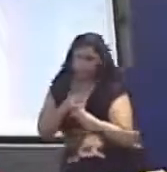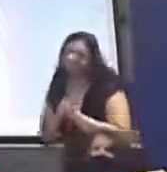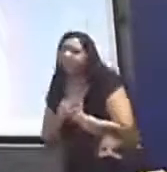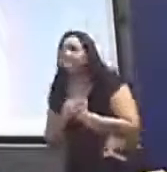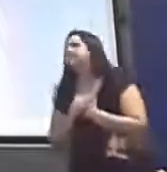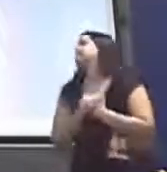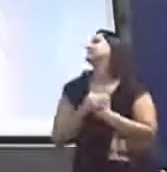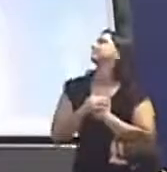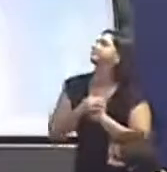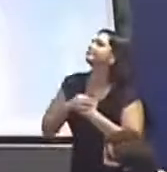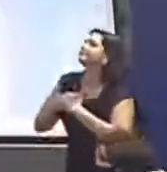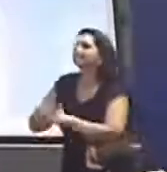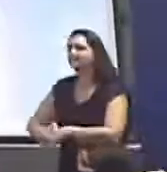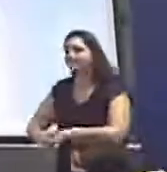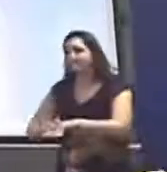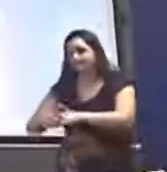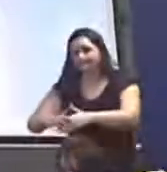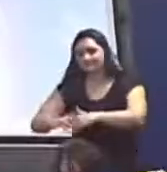luta vai